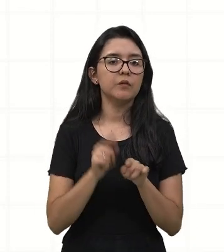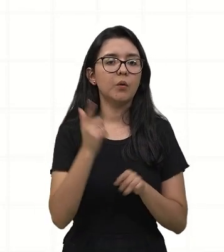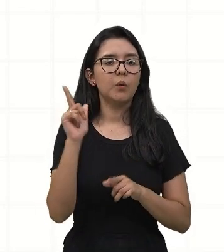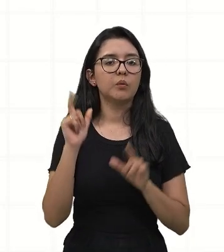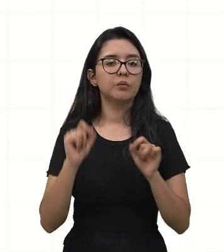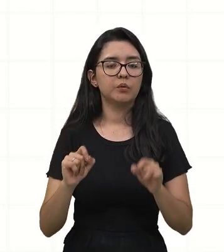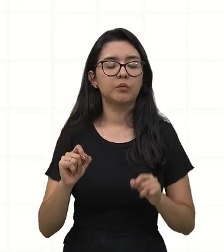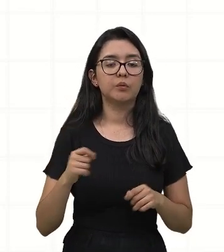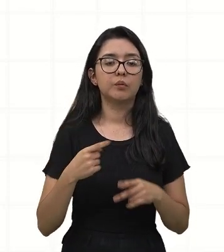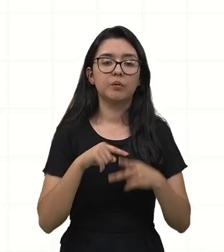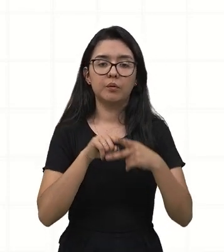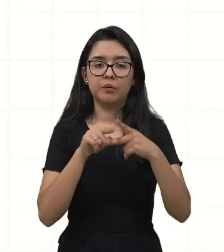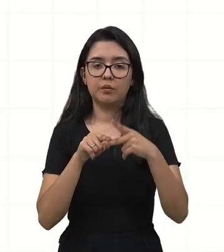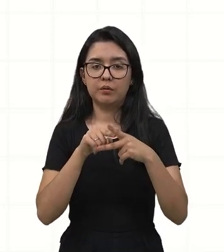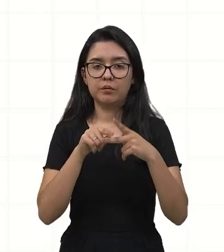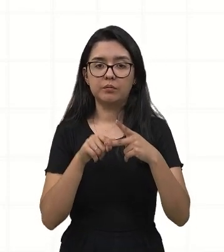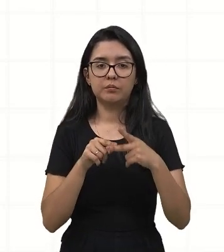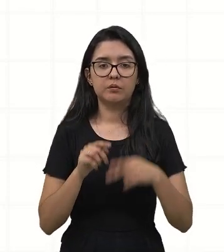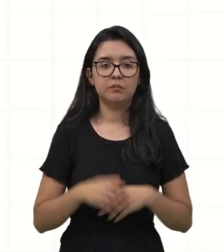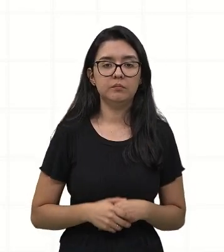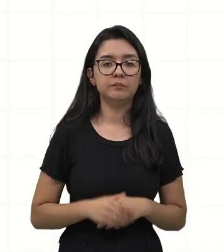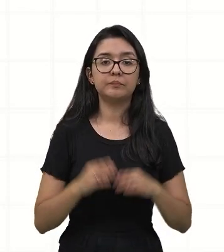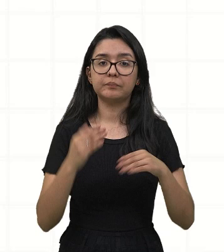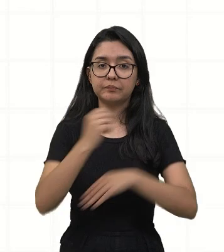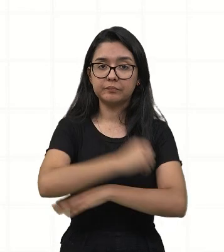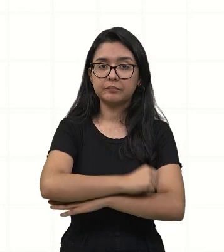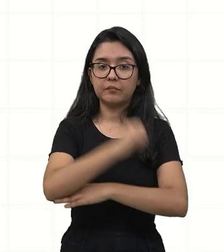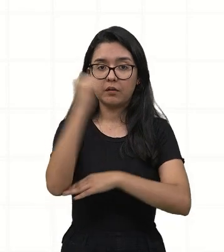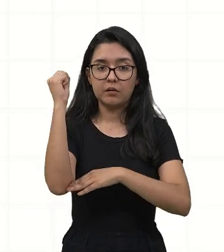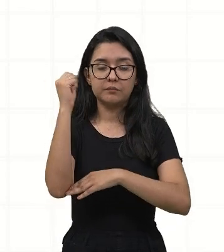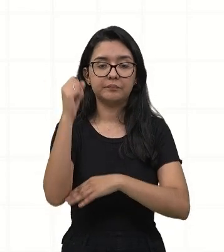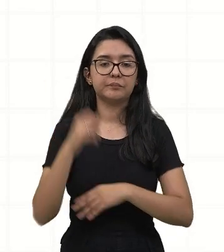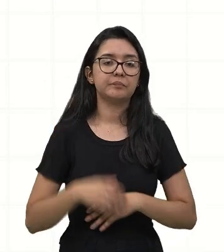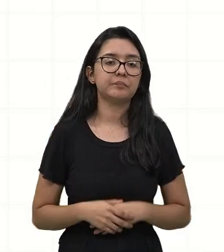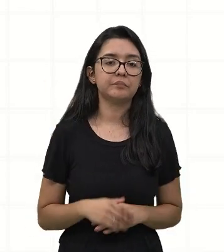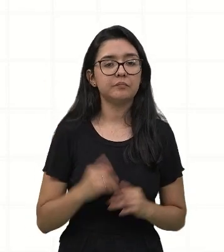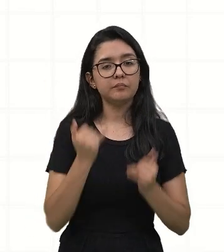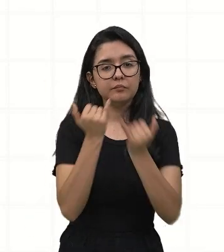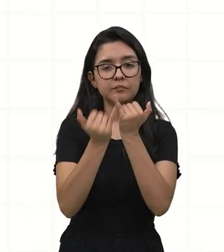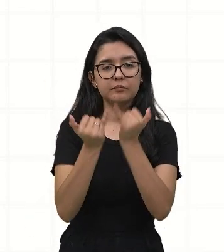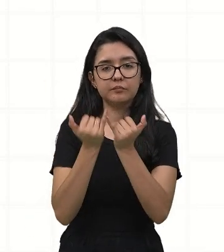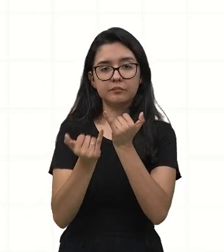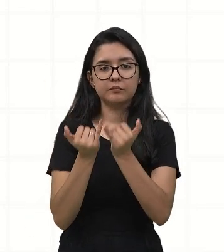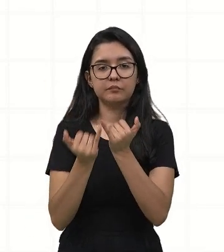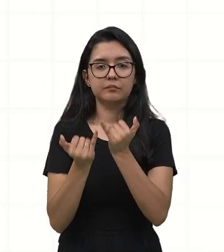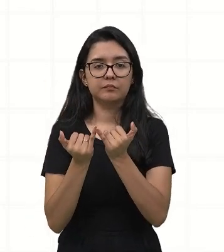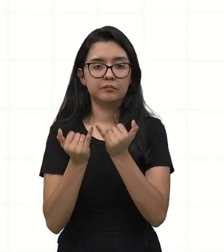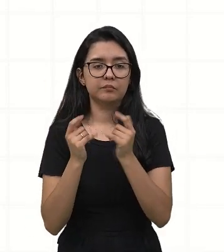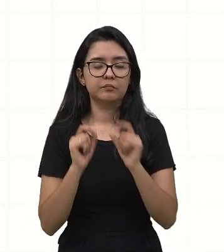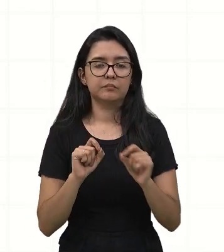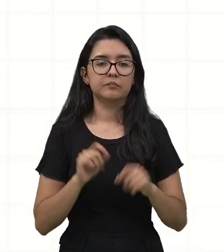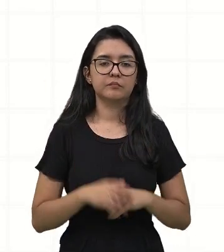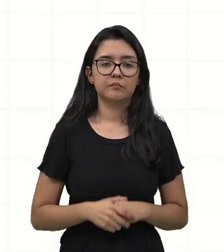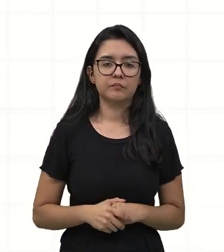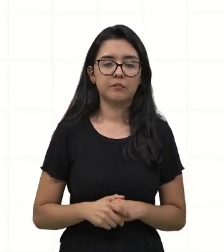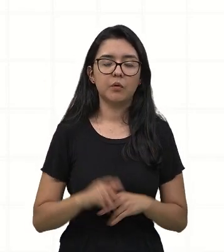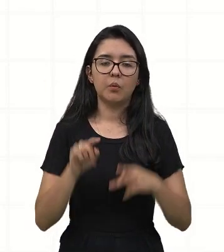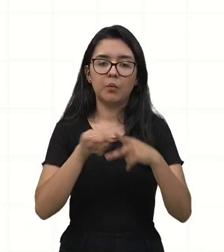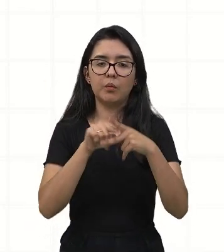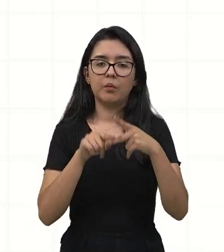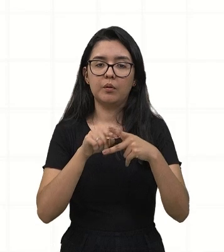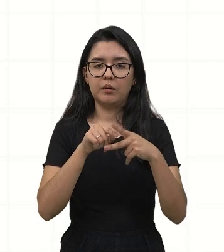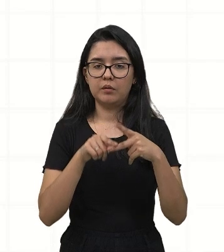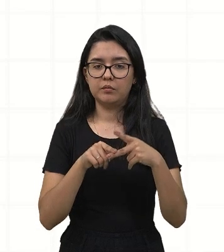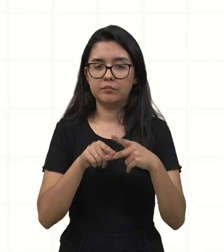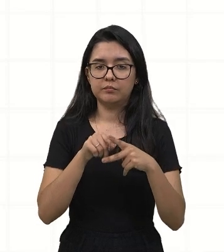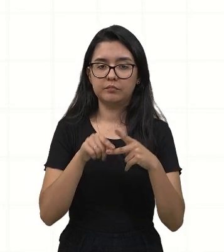ó. Vou falar agora desse ângulo aqui, ó. Ele equivale a algo parecido com um transferidor. Lembra? Então, ele é dito